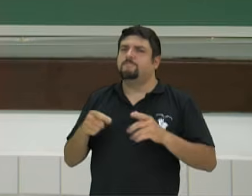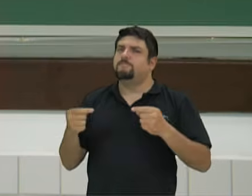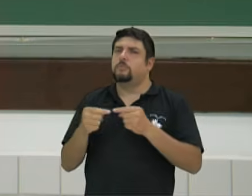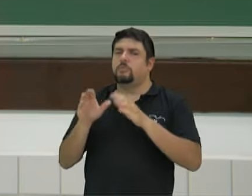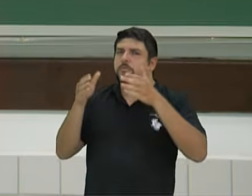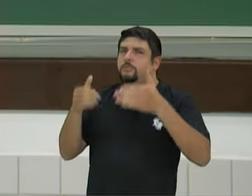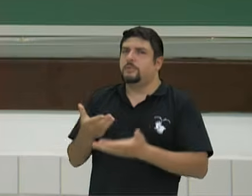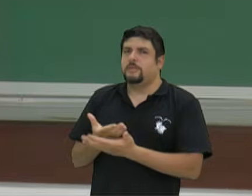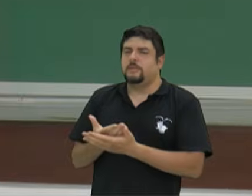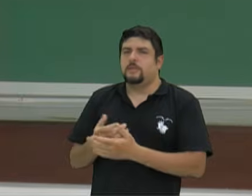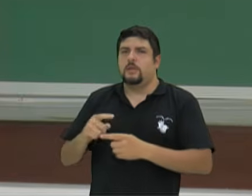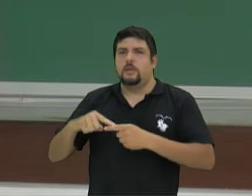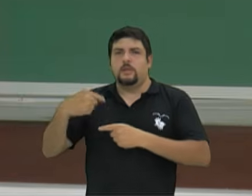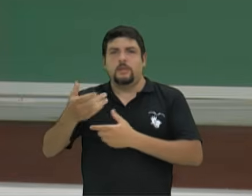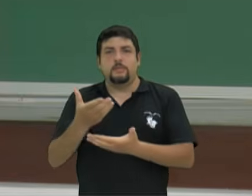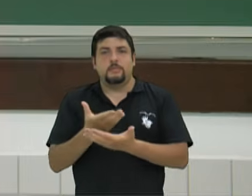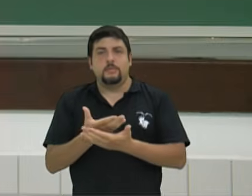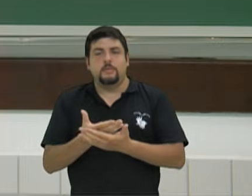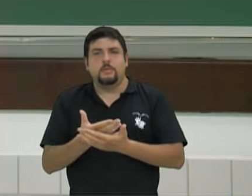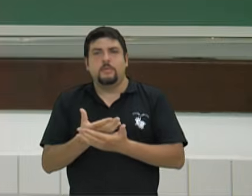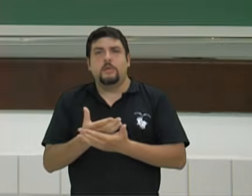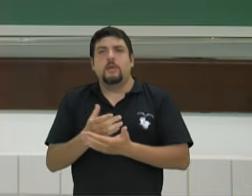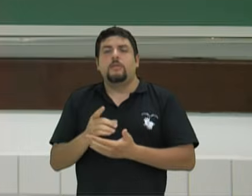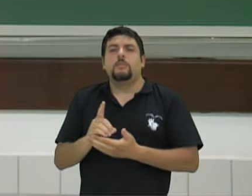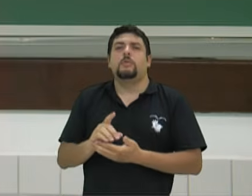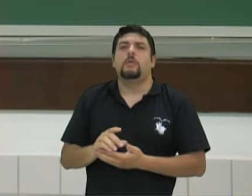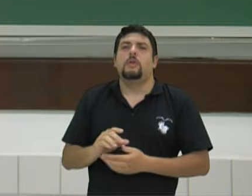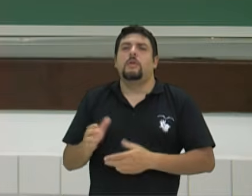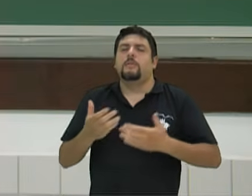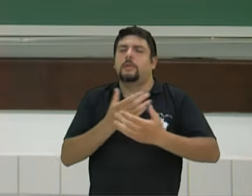ele. Até a próxima, se Deus quiser, se não a gente está aqui, fica